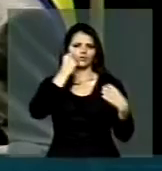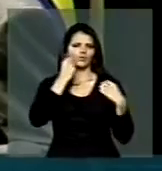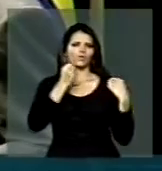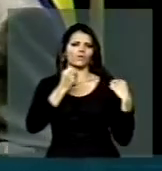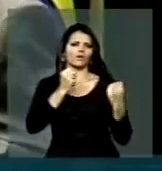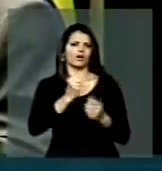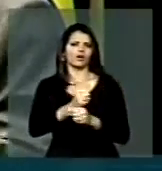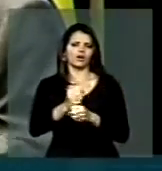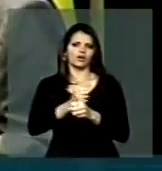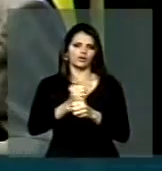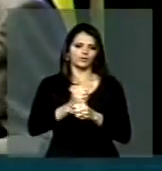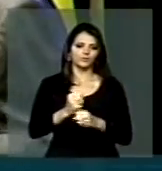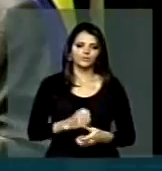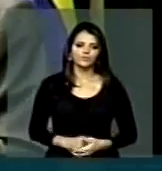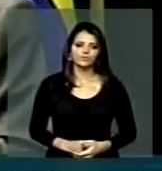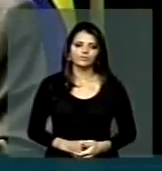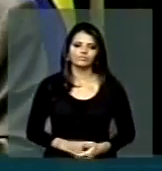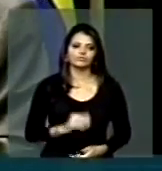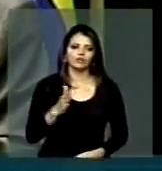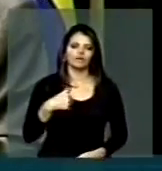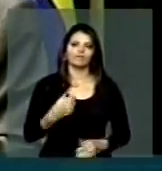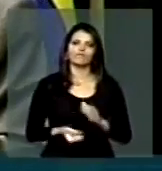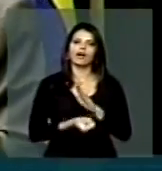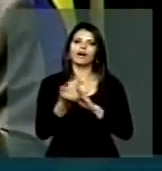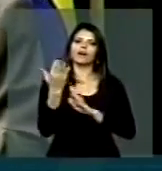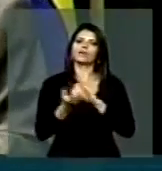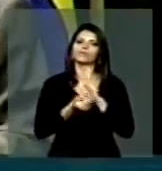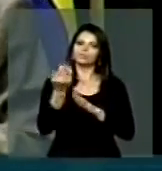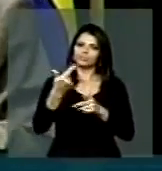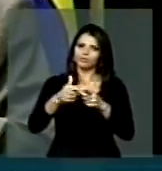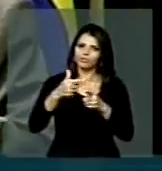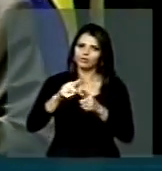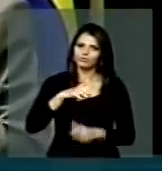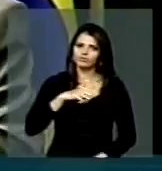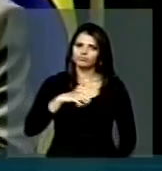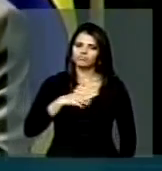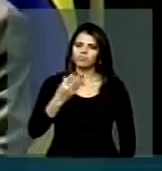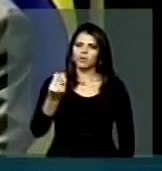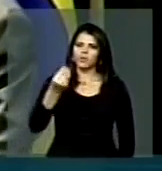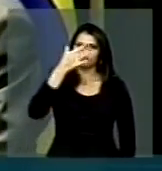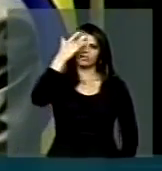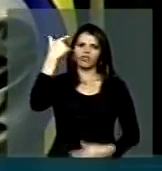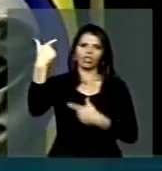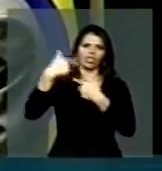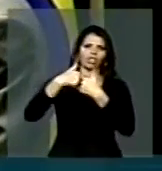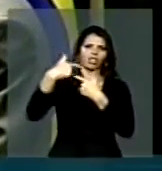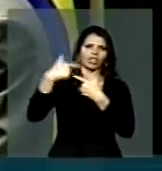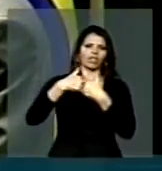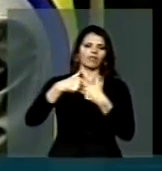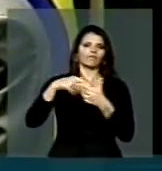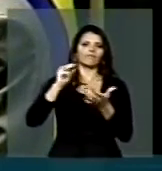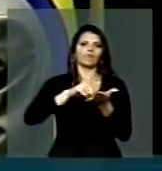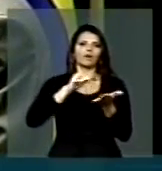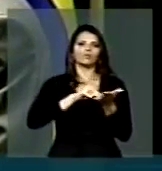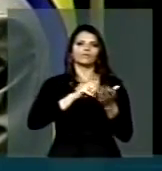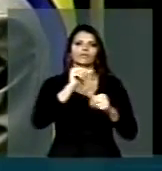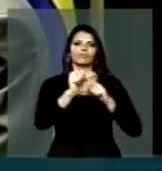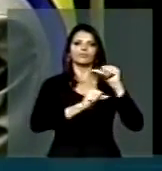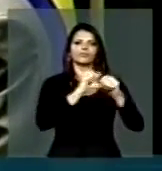anos. Nós temos vários problemas. Muita gente me criticou pela falta da reforma política no meu